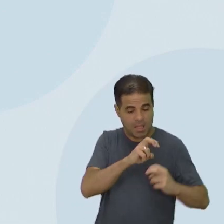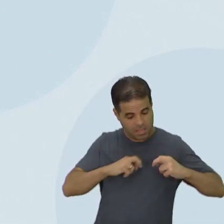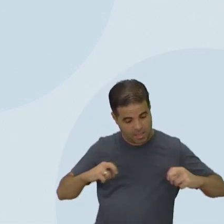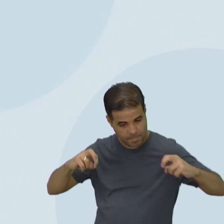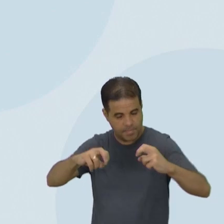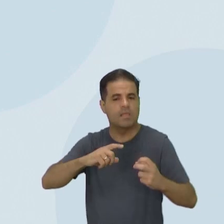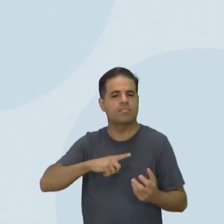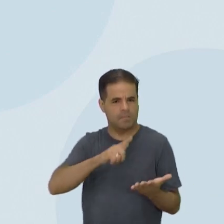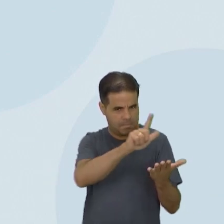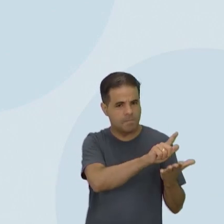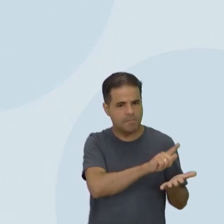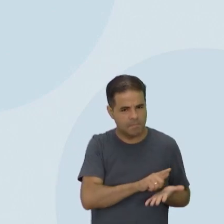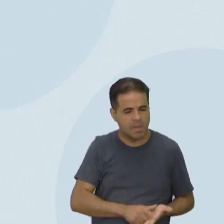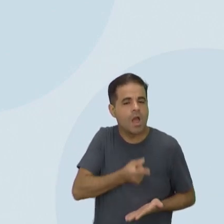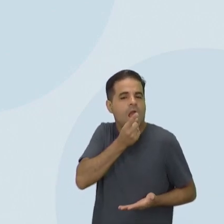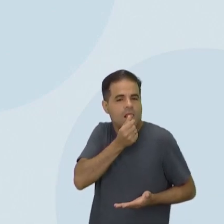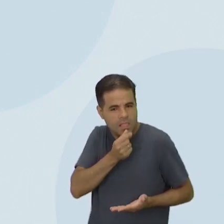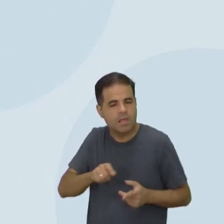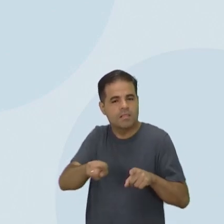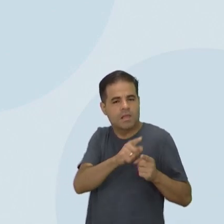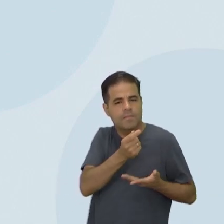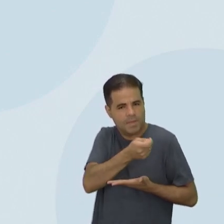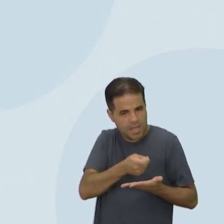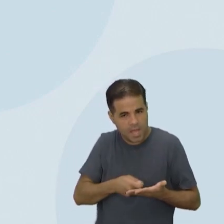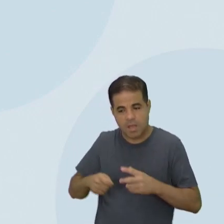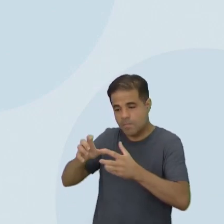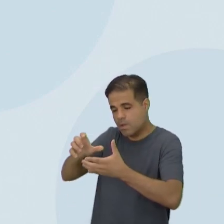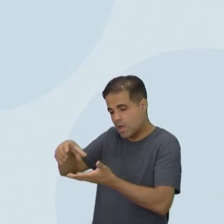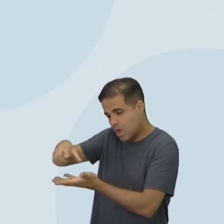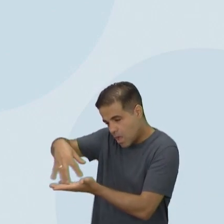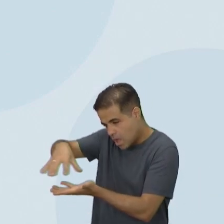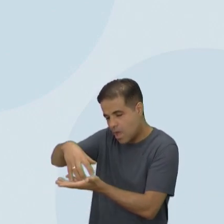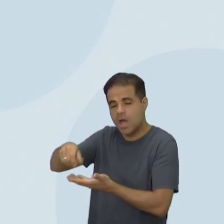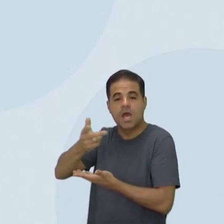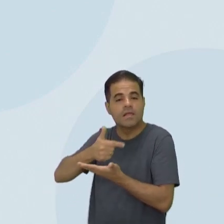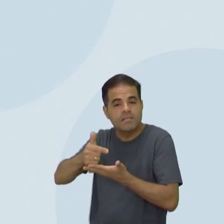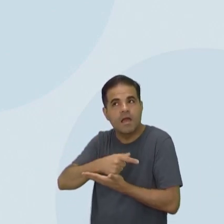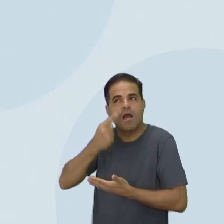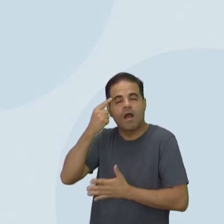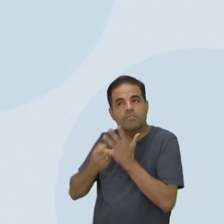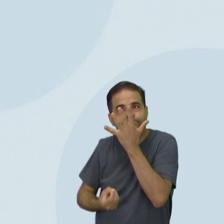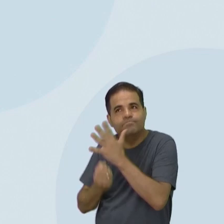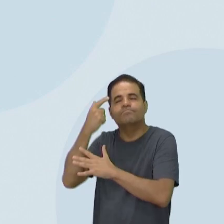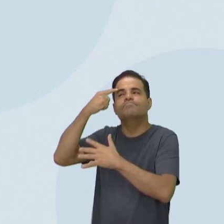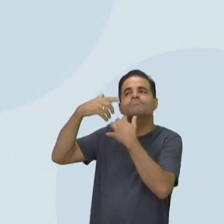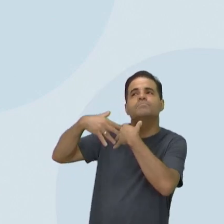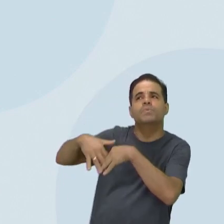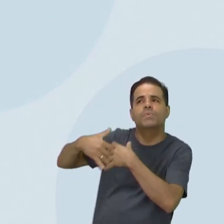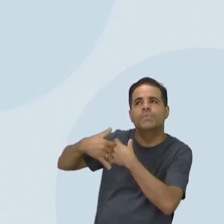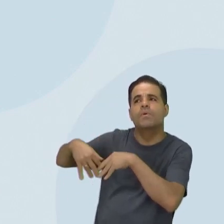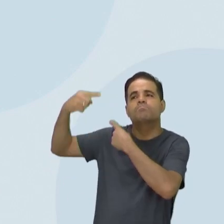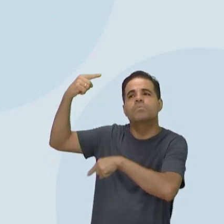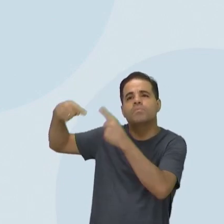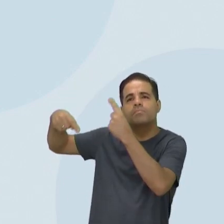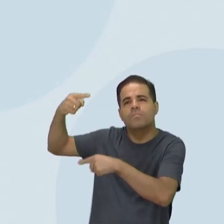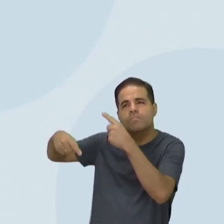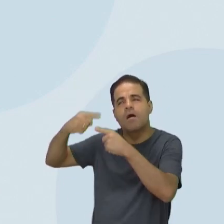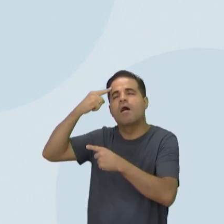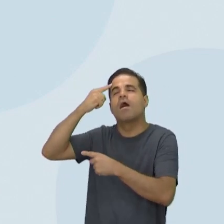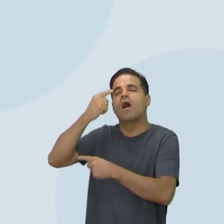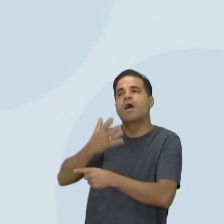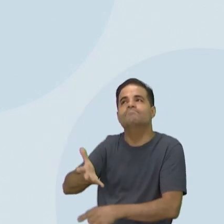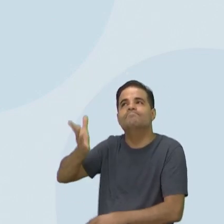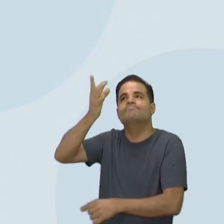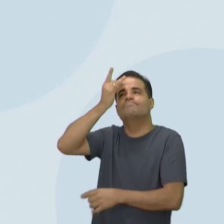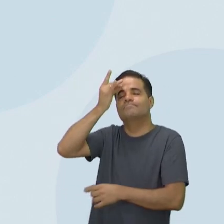papéis e canetas e uma área para desenhar. Assim se cria uma memória do que foi discutido. Essa memória é super importante